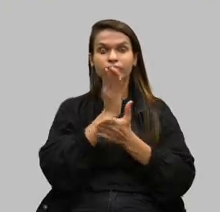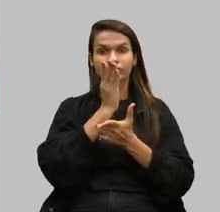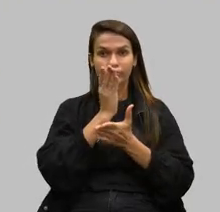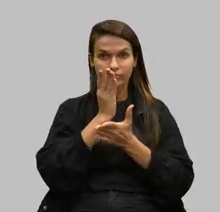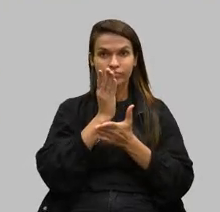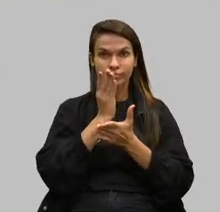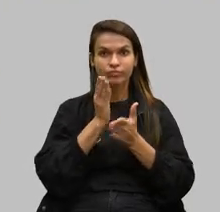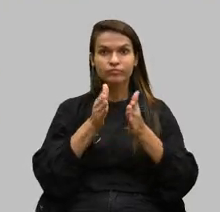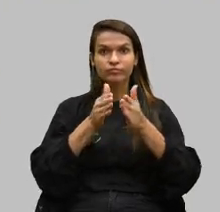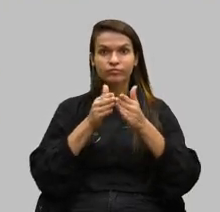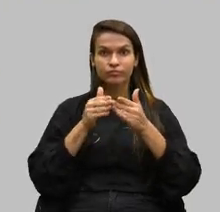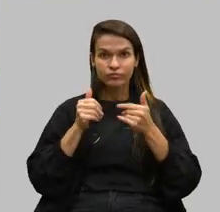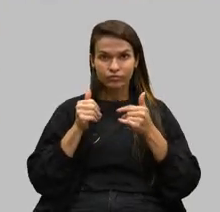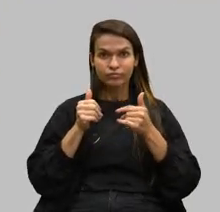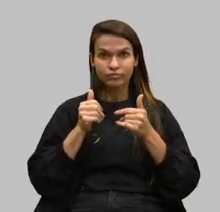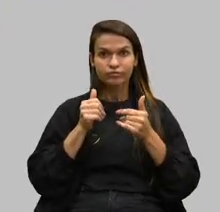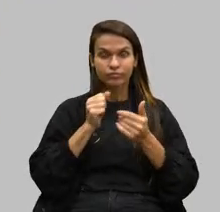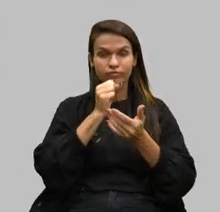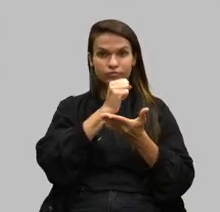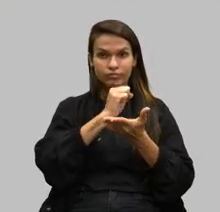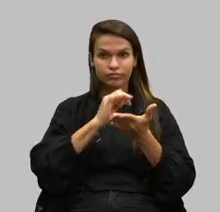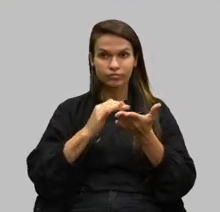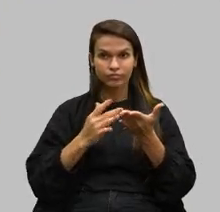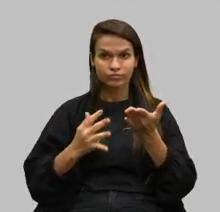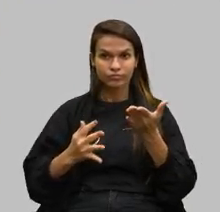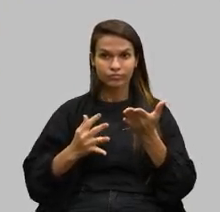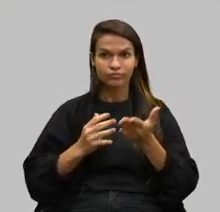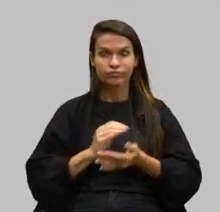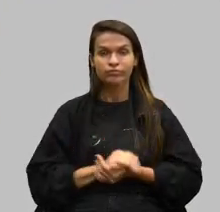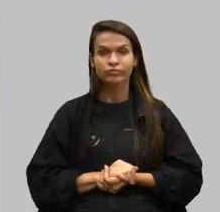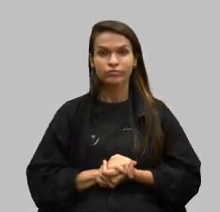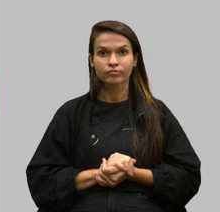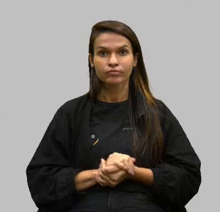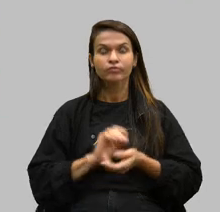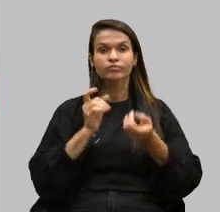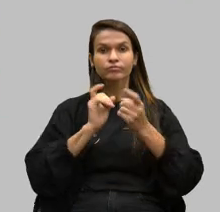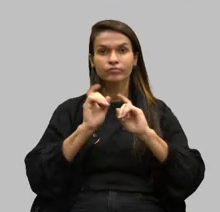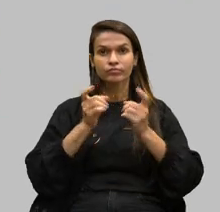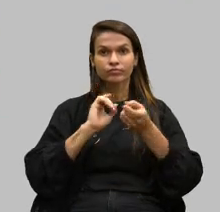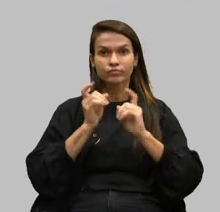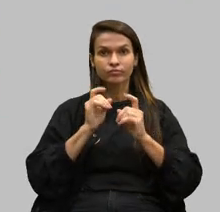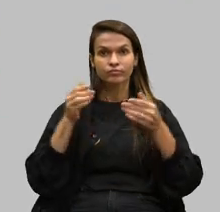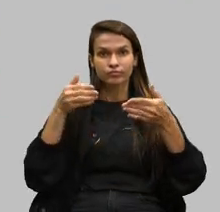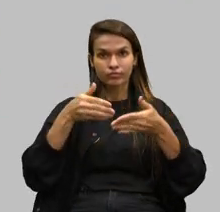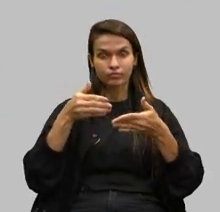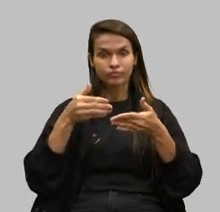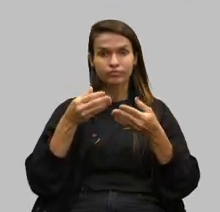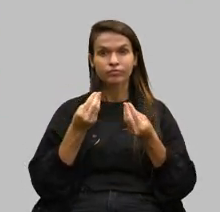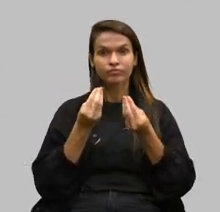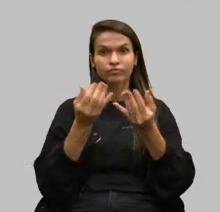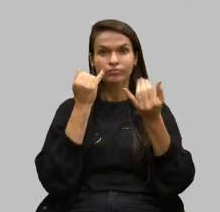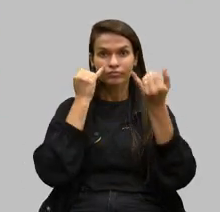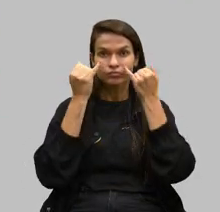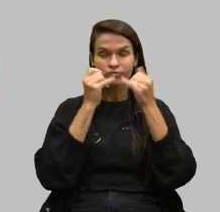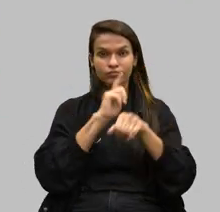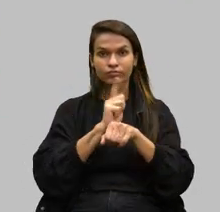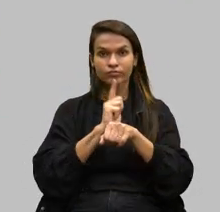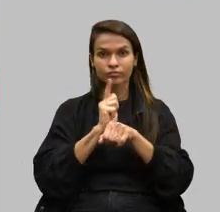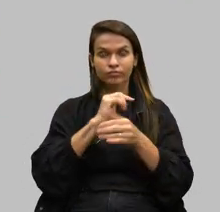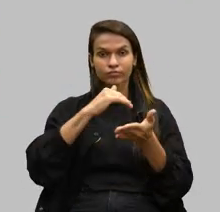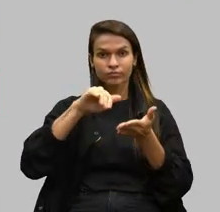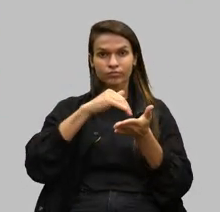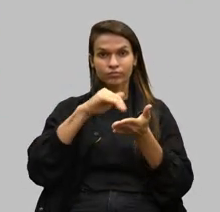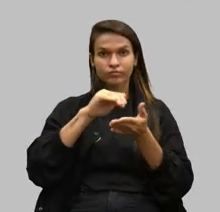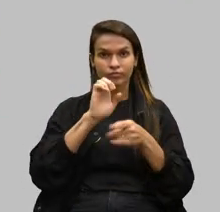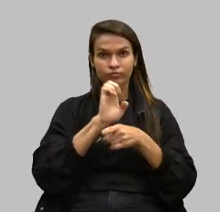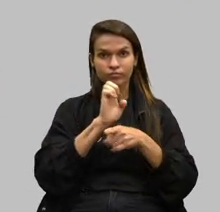e solicita a sua subscrição esta reunião se destina a prestar informações sobre a gestão da secretarias de